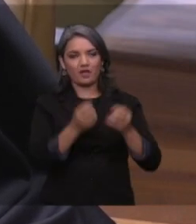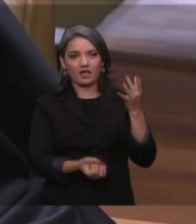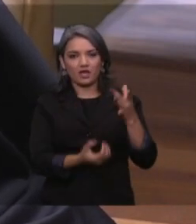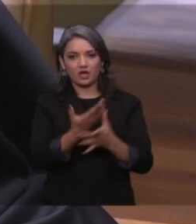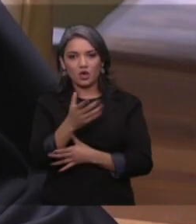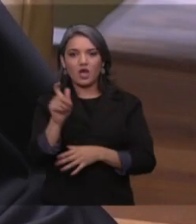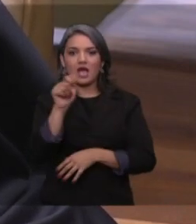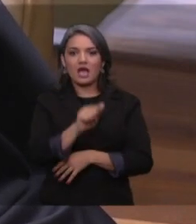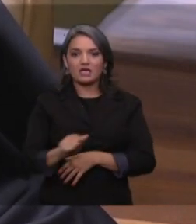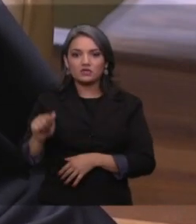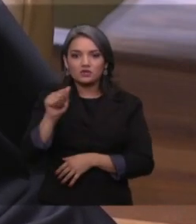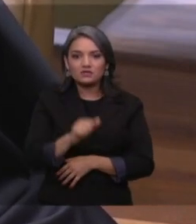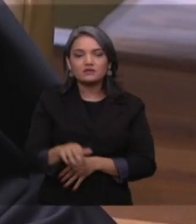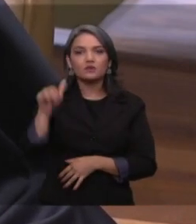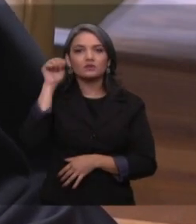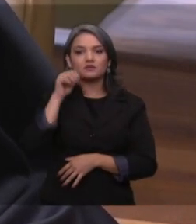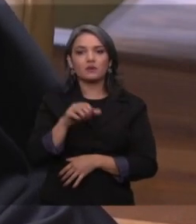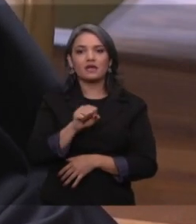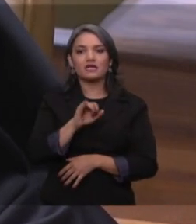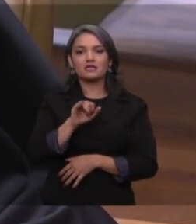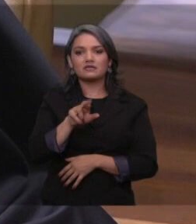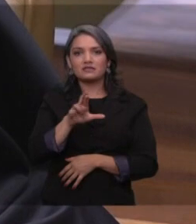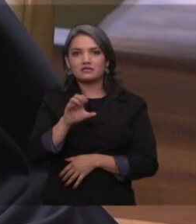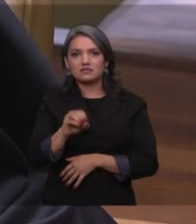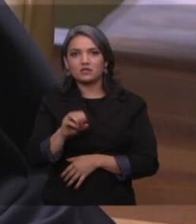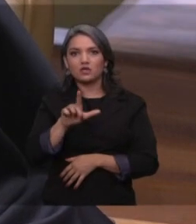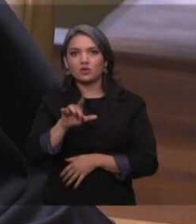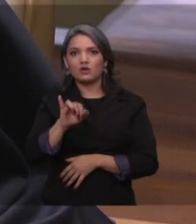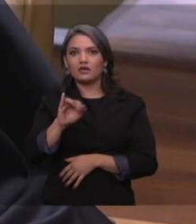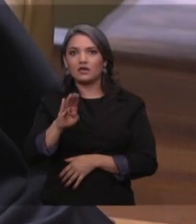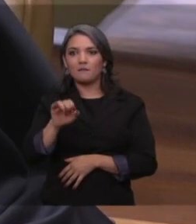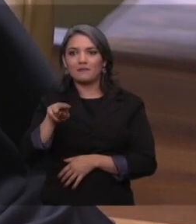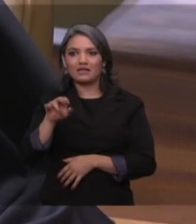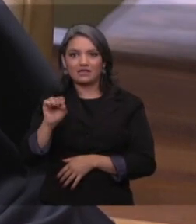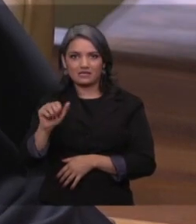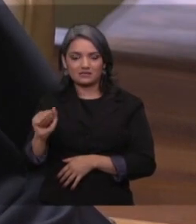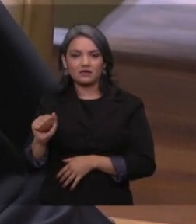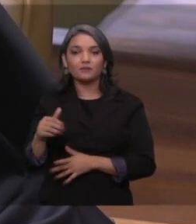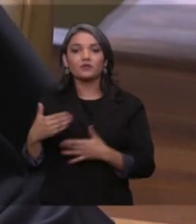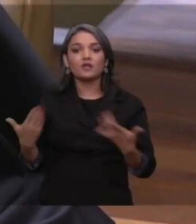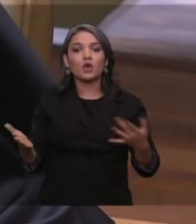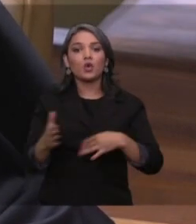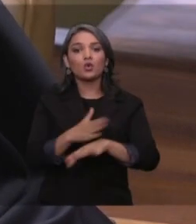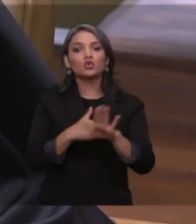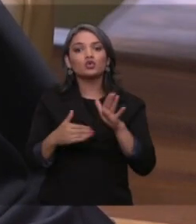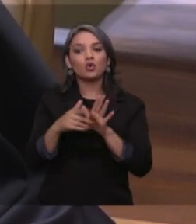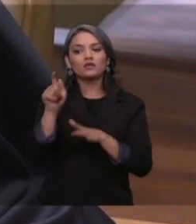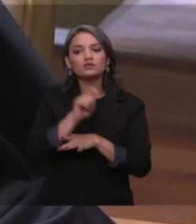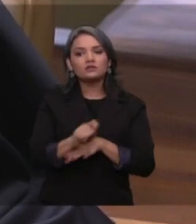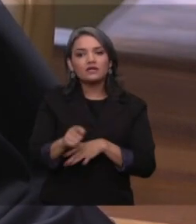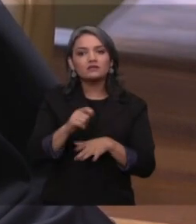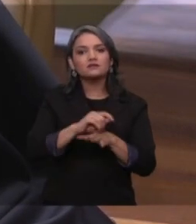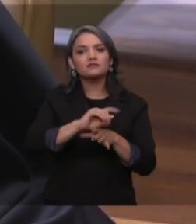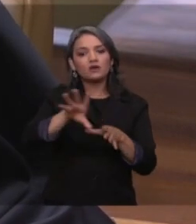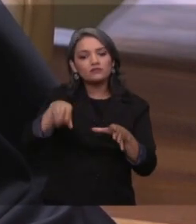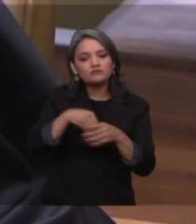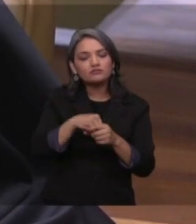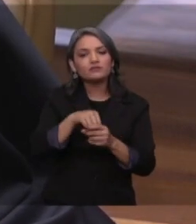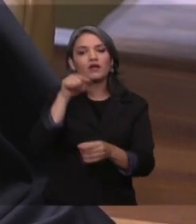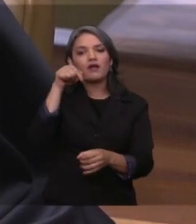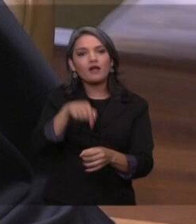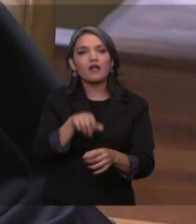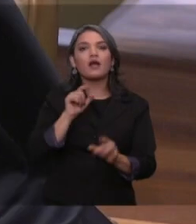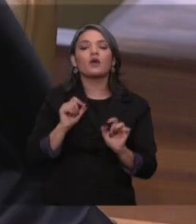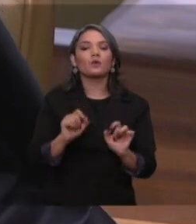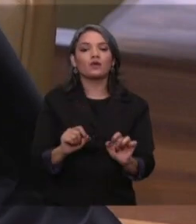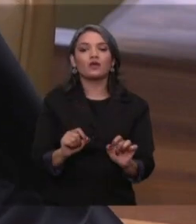Senhoras Sírio-Libanesas. E o curioso é que todas que formaram a Sociedade Sírio-Libanesa de